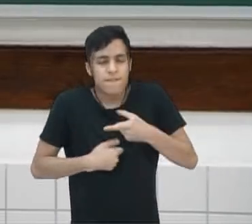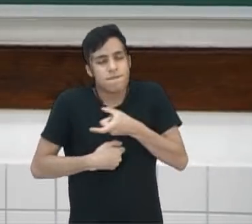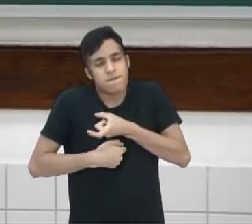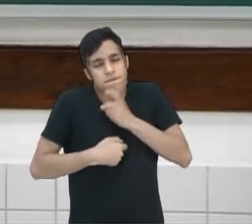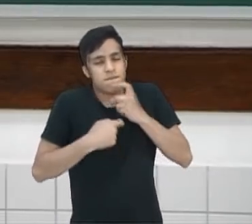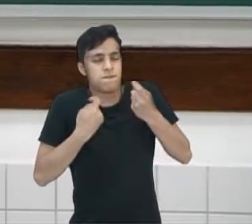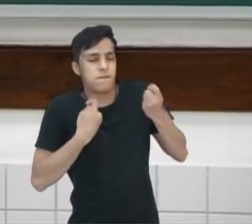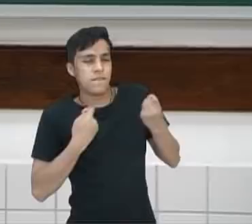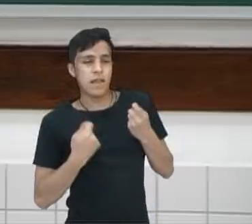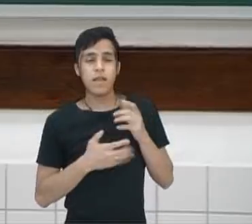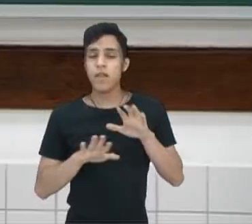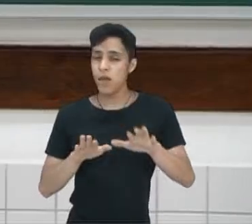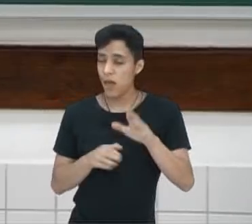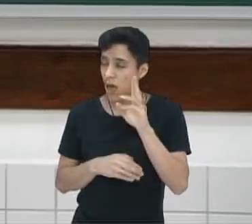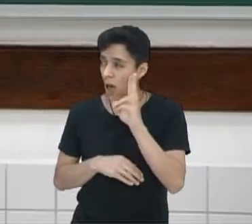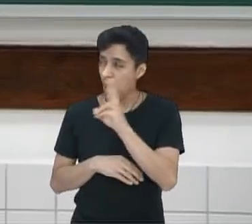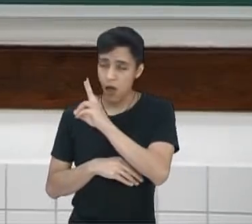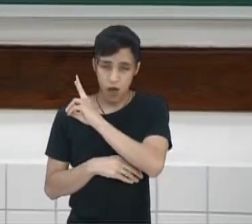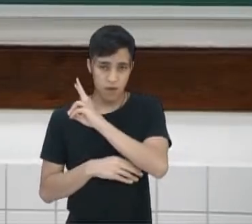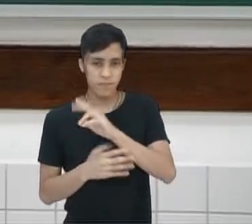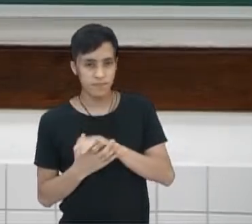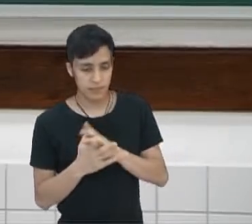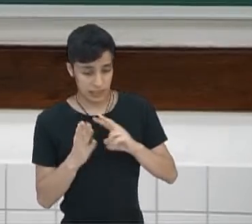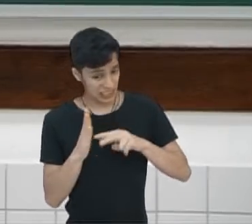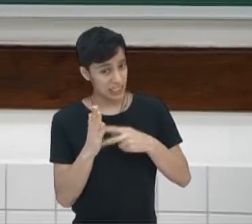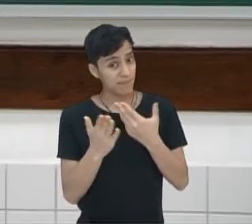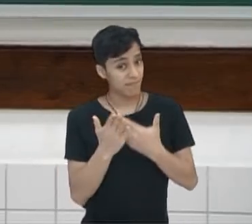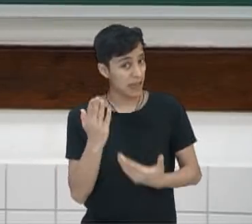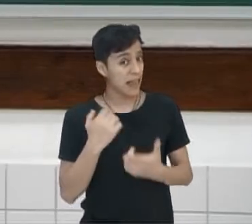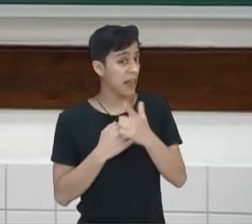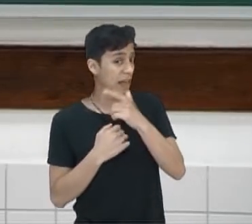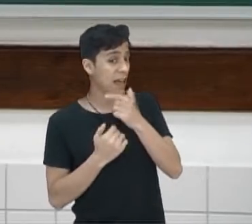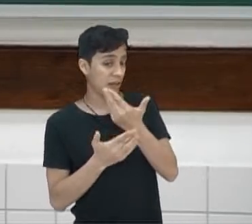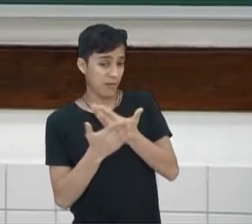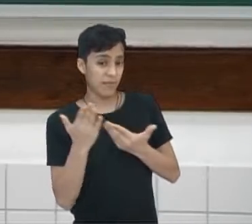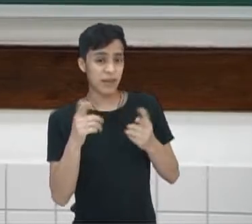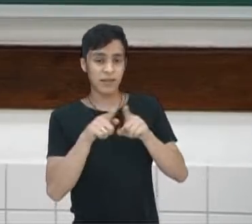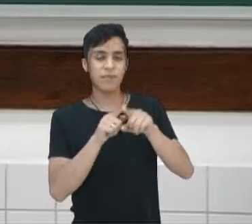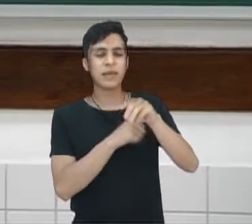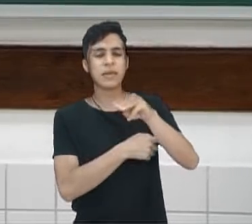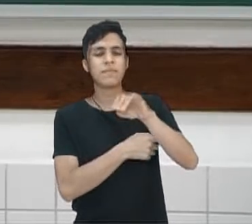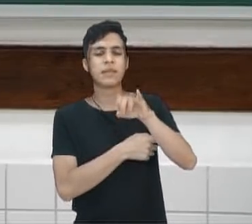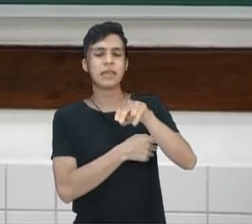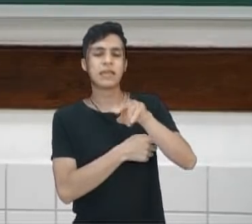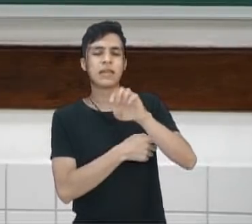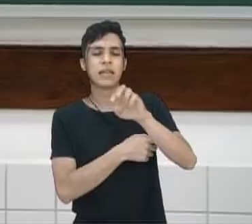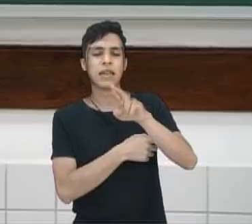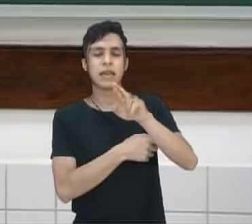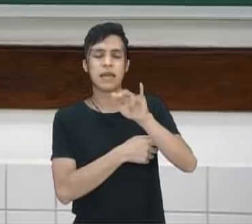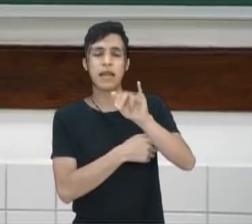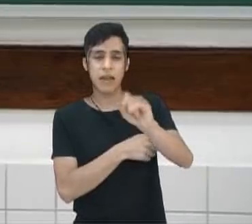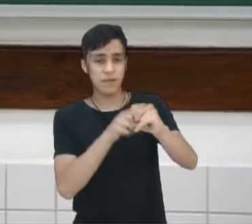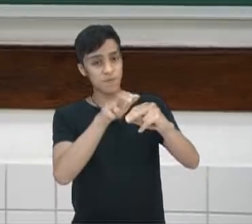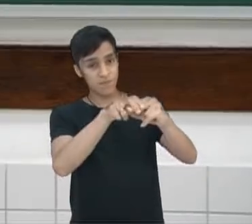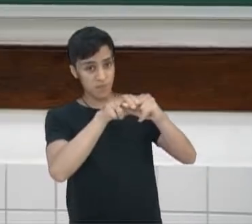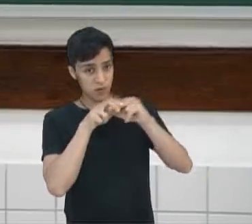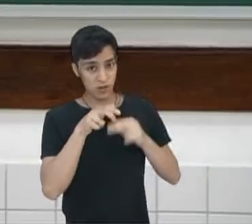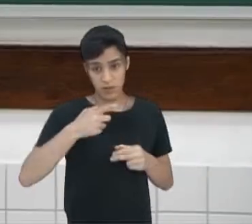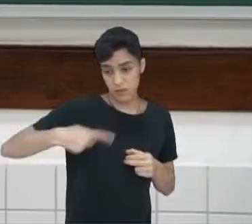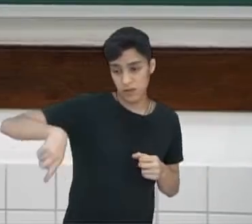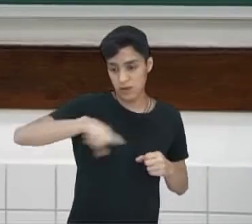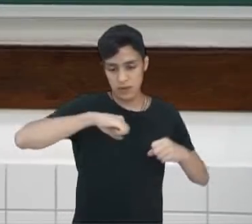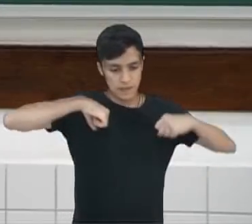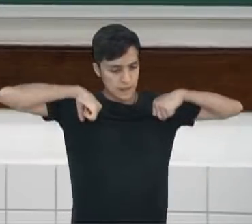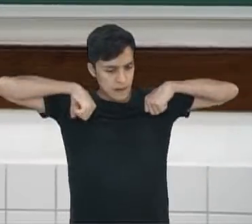bem importante, quando a gente sua, a gente está perdendo água e alguns minerais também, tá? Por isso que, ao suar